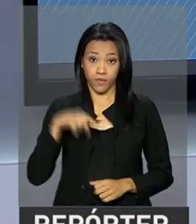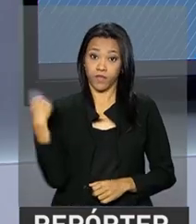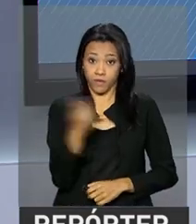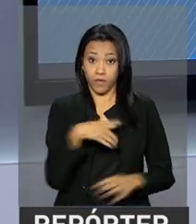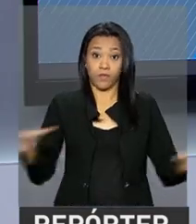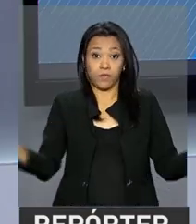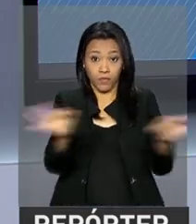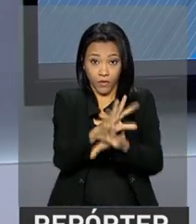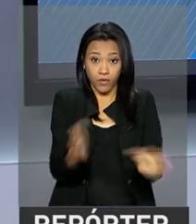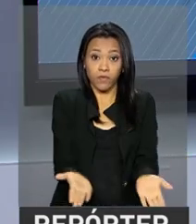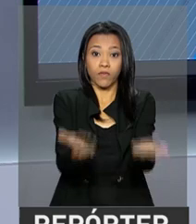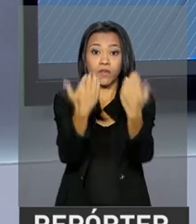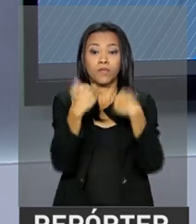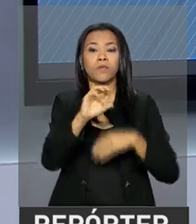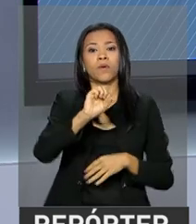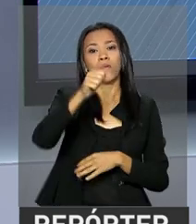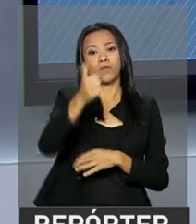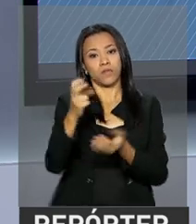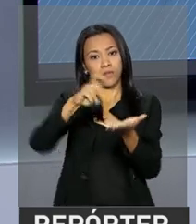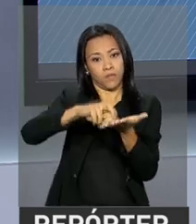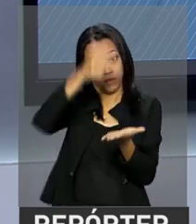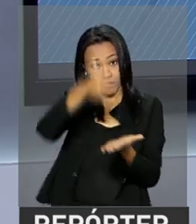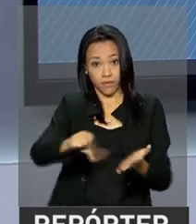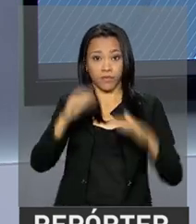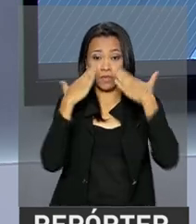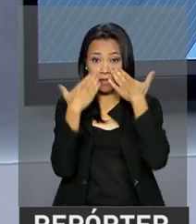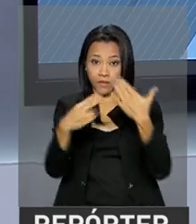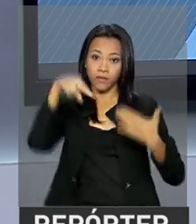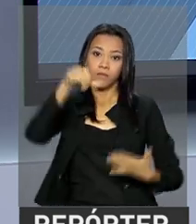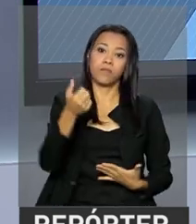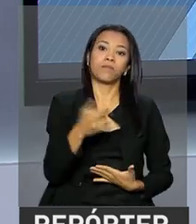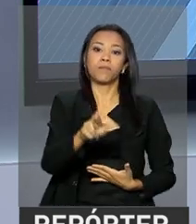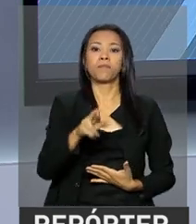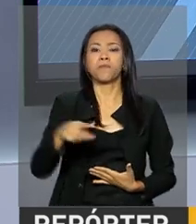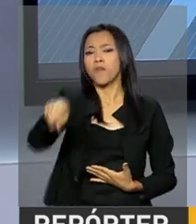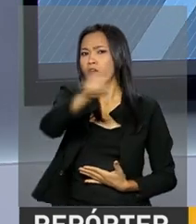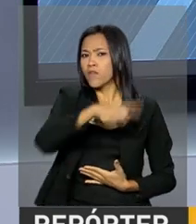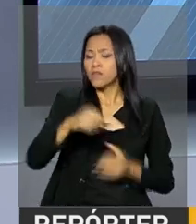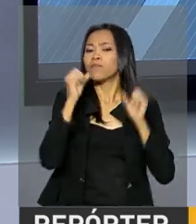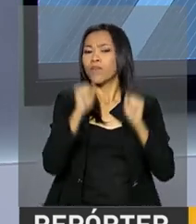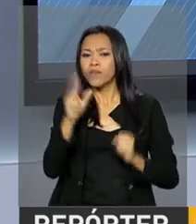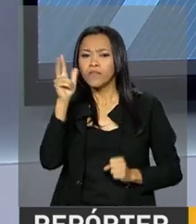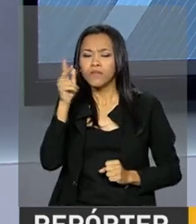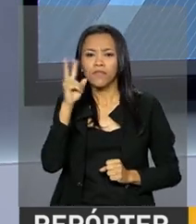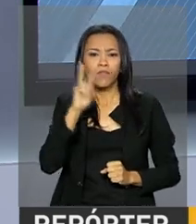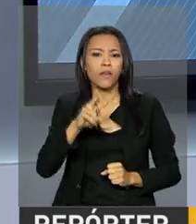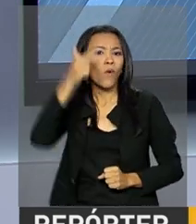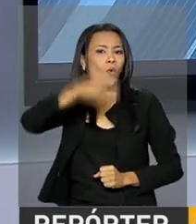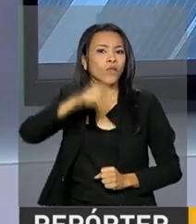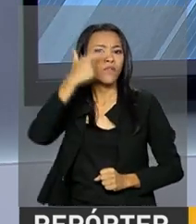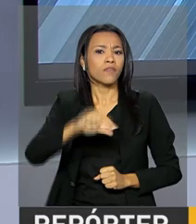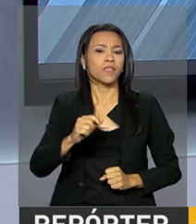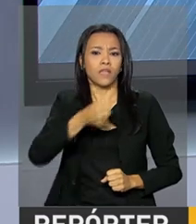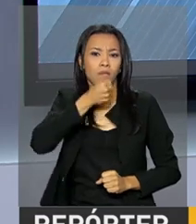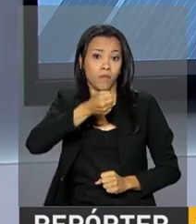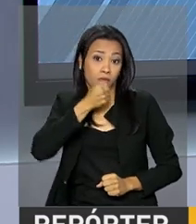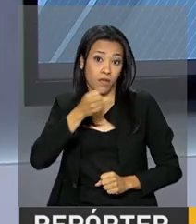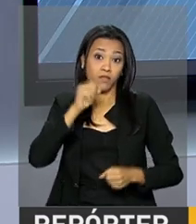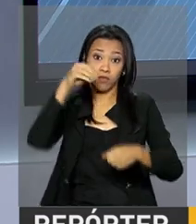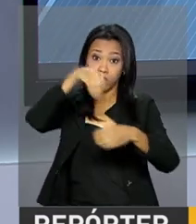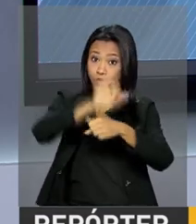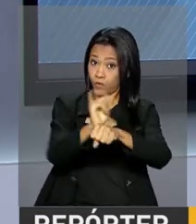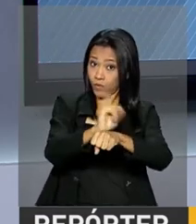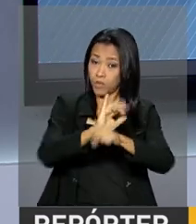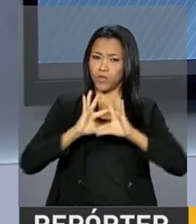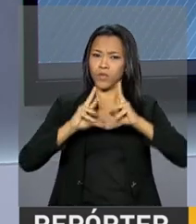Nós ficamos por aqui, voltamos às 11 da manhã na nossa próxima edição do Repórter NBR. Você pode rever as nossas reportagens no YouTube